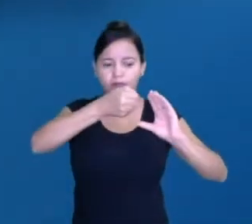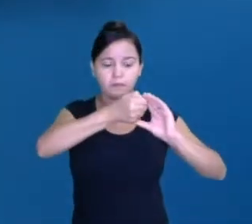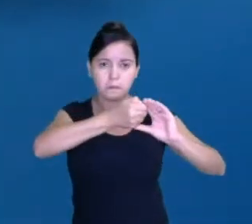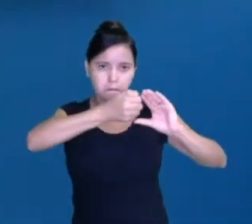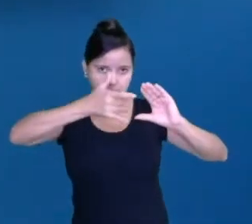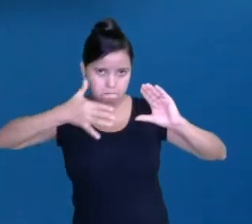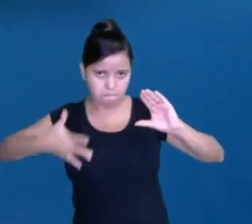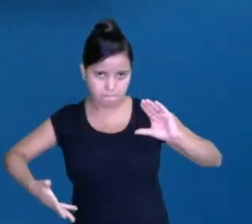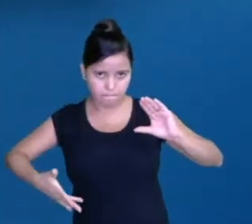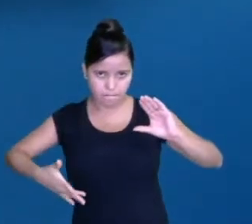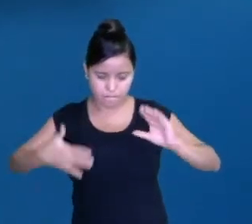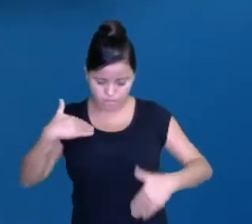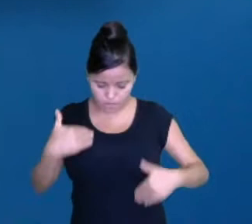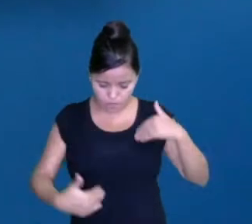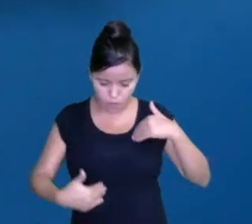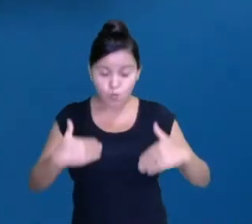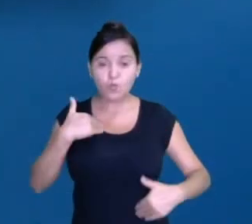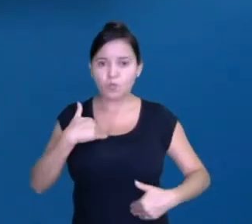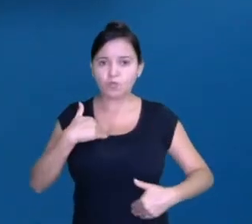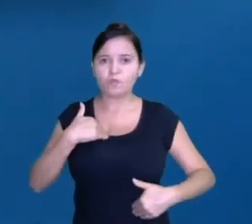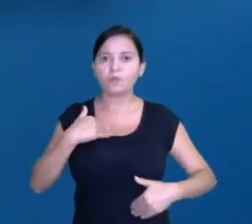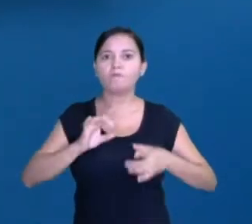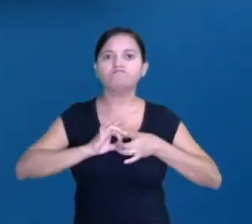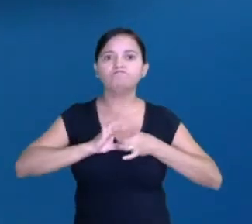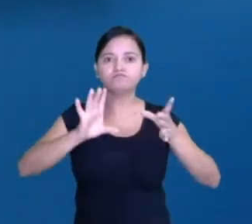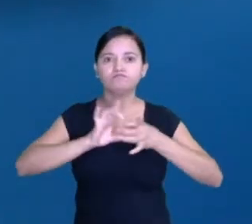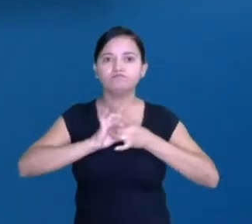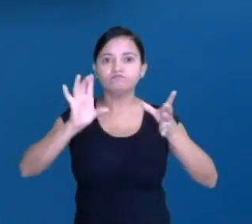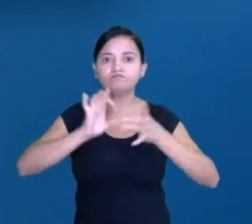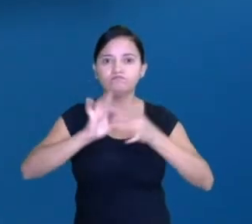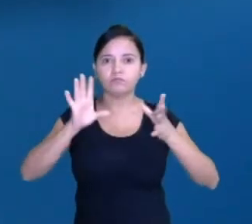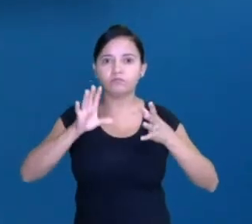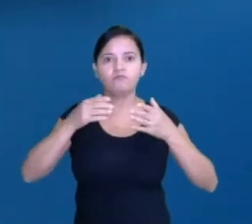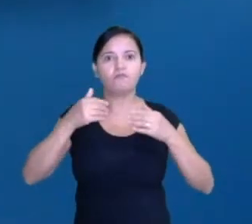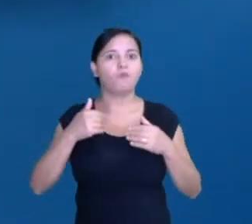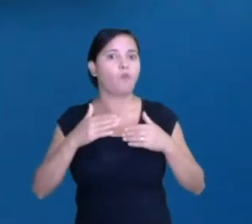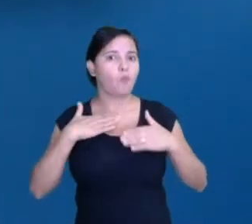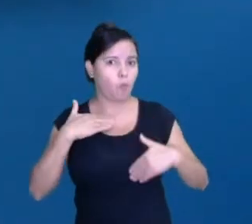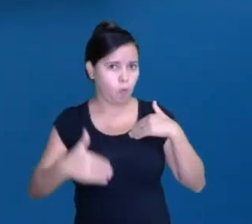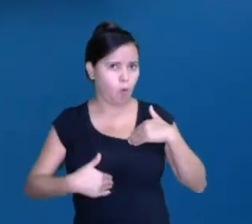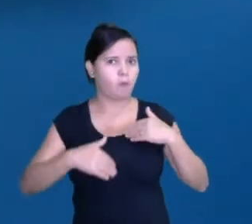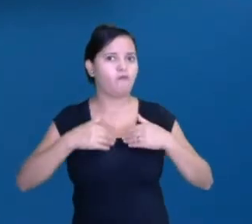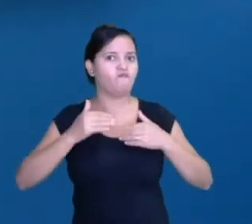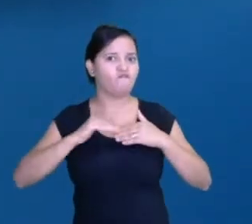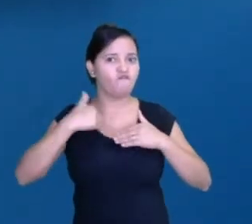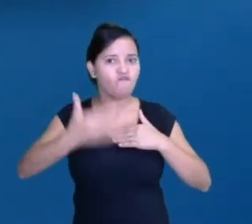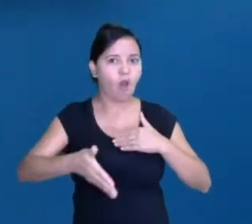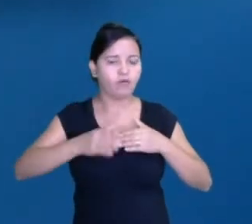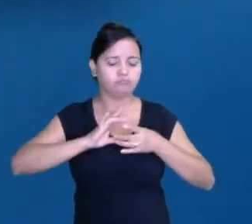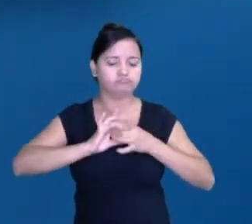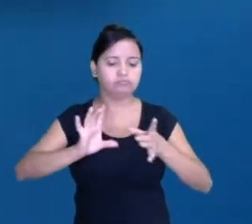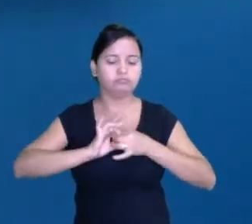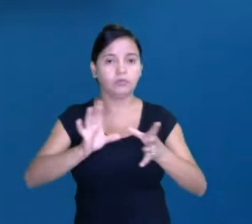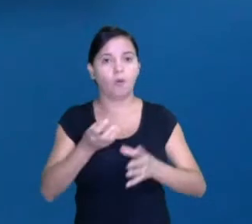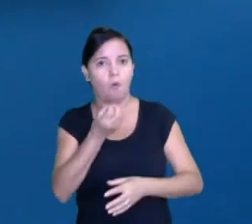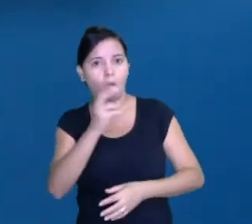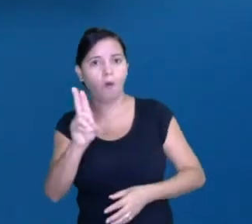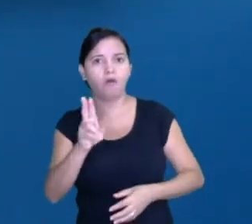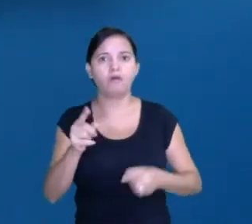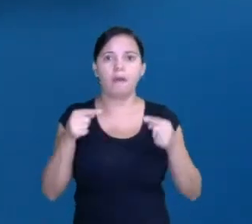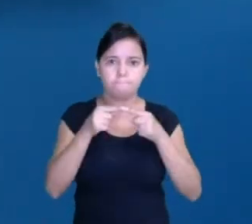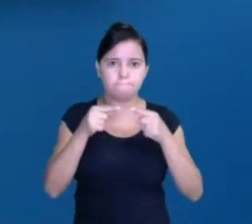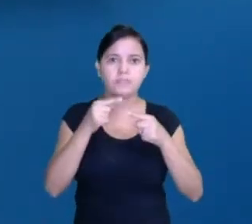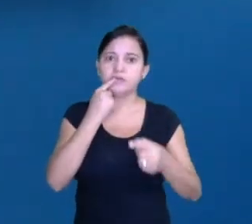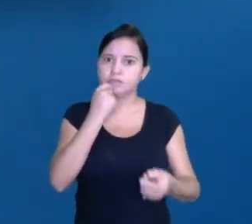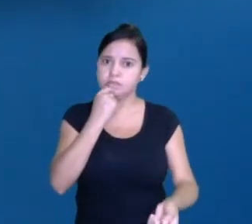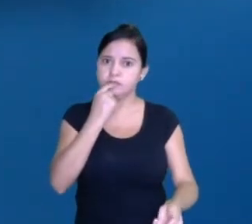para fora do corpo ou para dentro de um órgão, ou vai jogar direto na corrente sanguínea. Ela vai ter essas duas funções muito bem definidas.